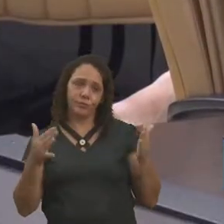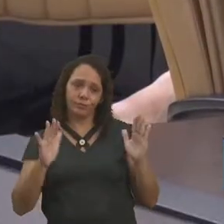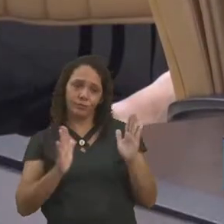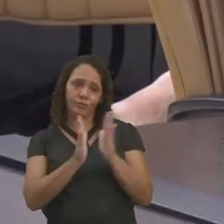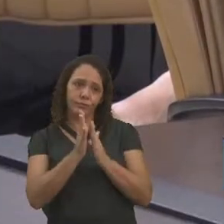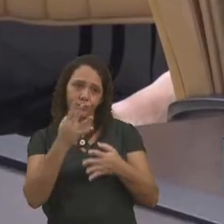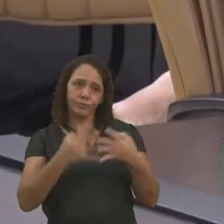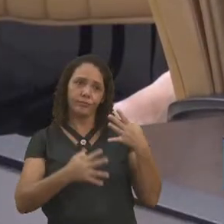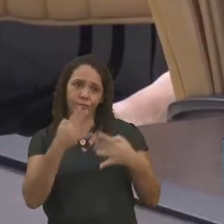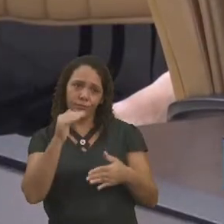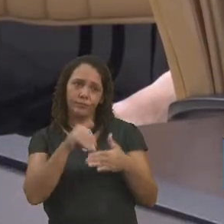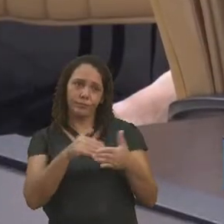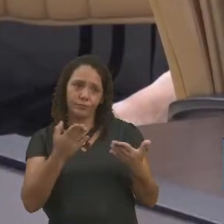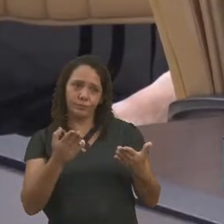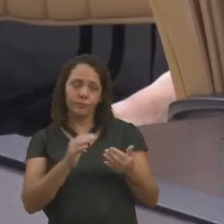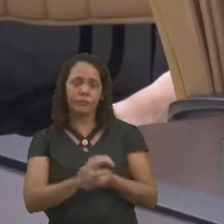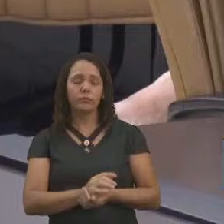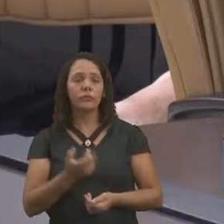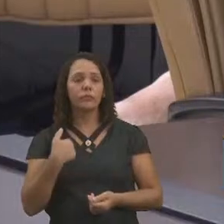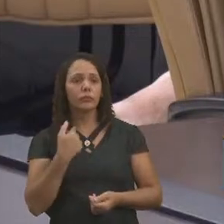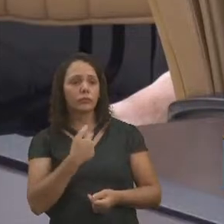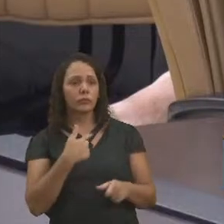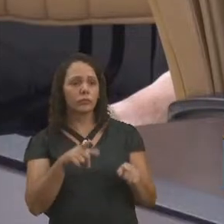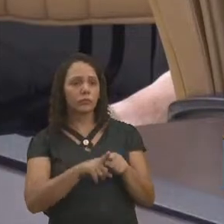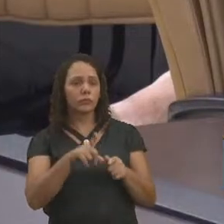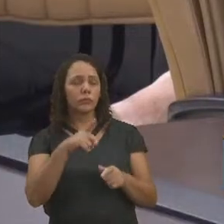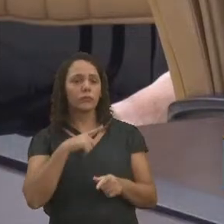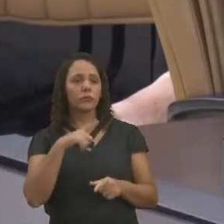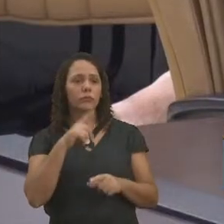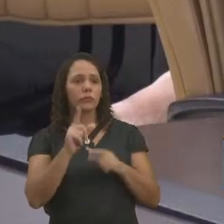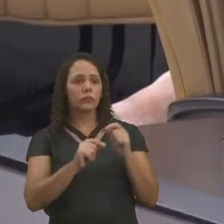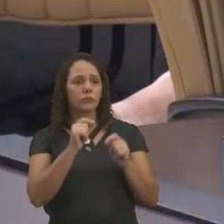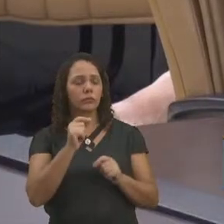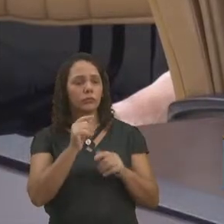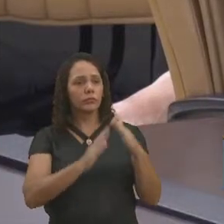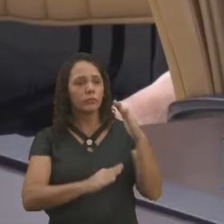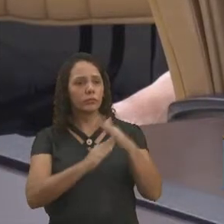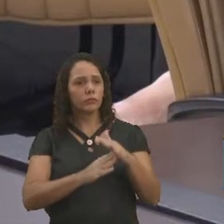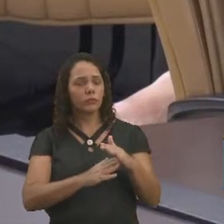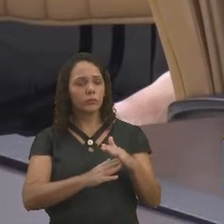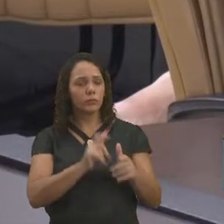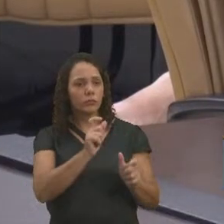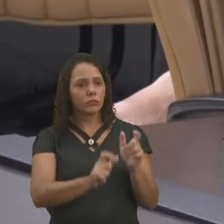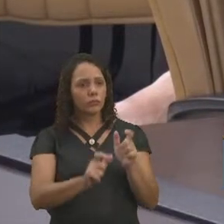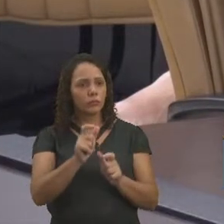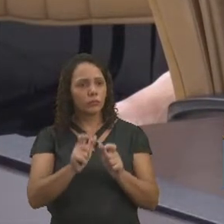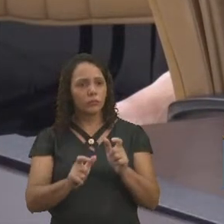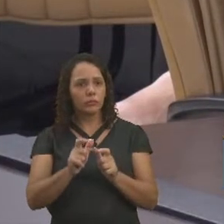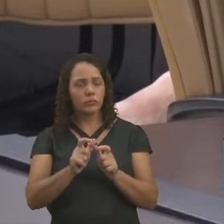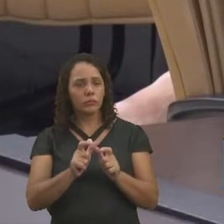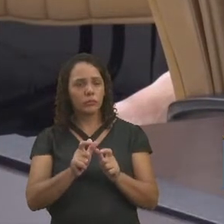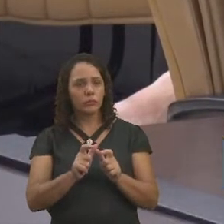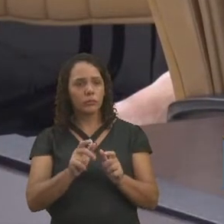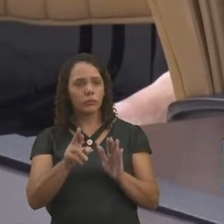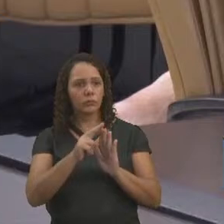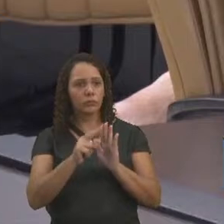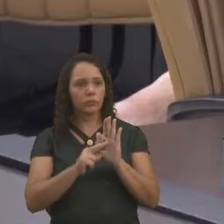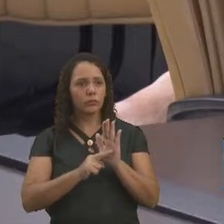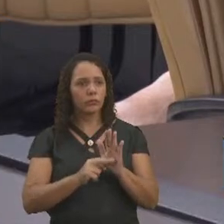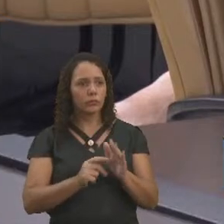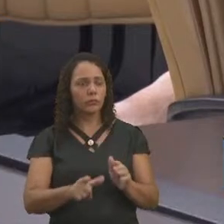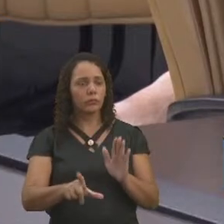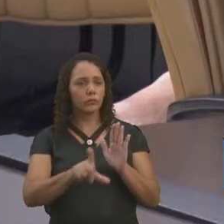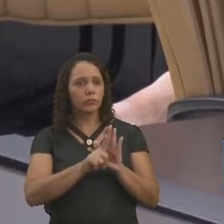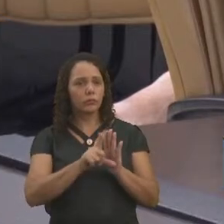eleição. A gente também tem aqui que o limite de pessoal está dentro das regras da Lei de